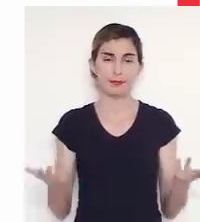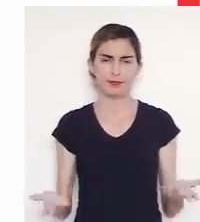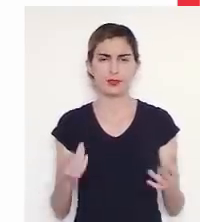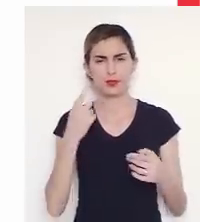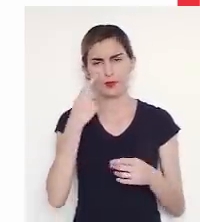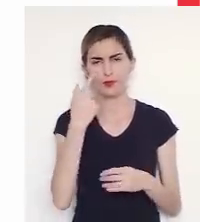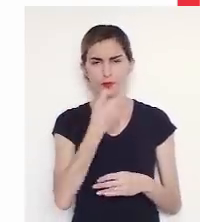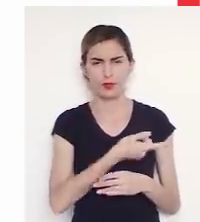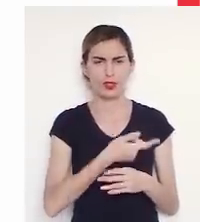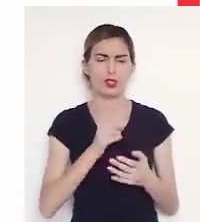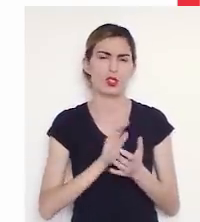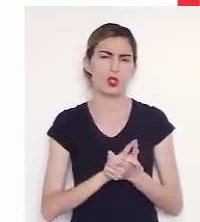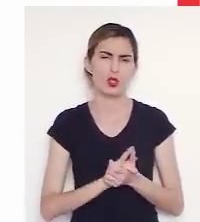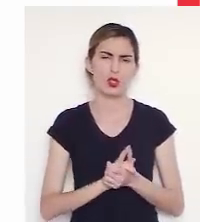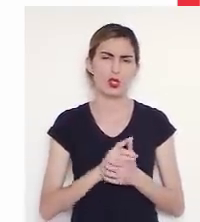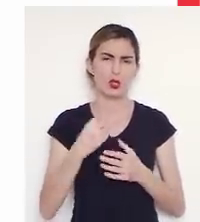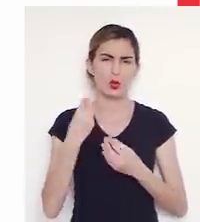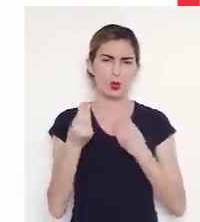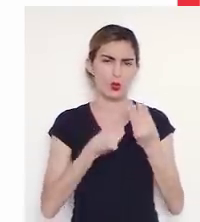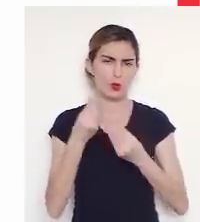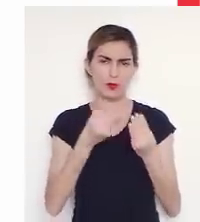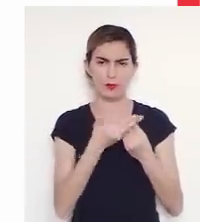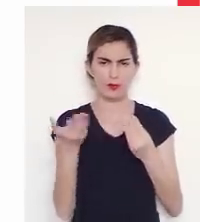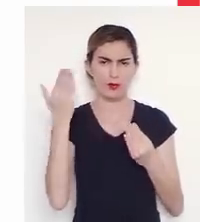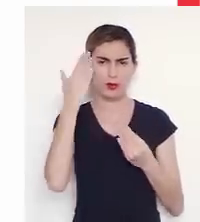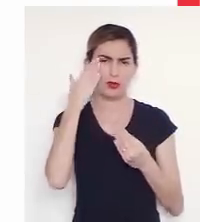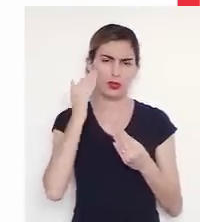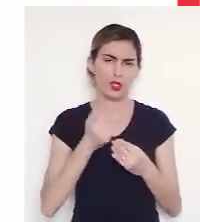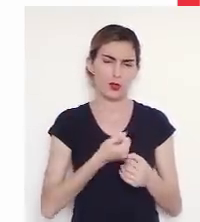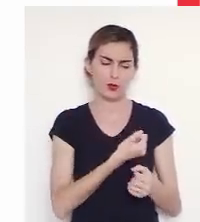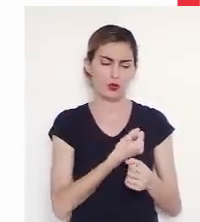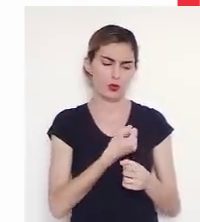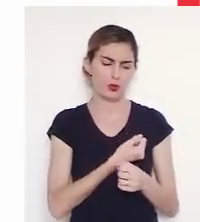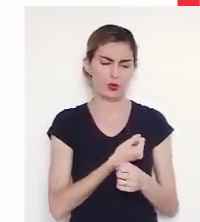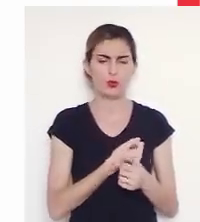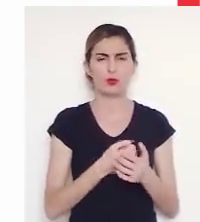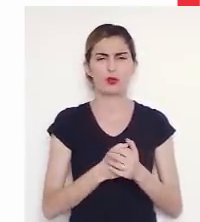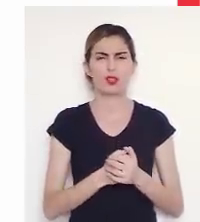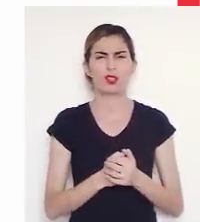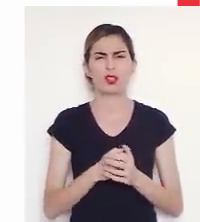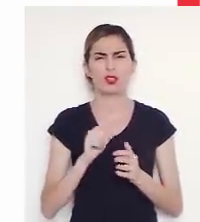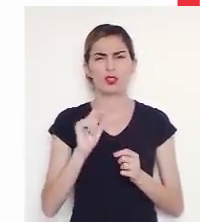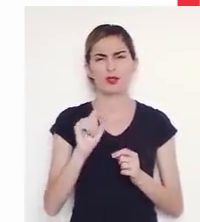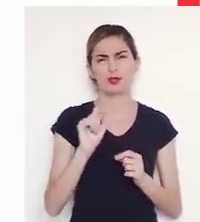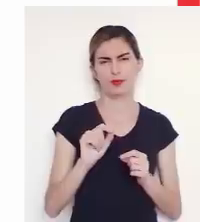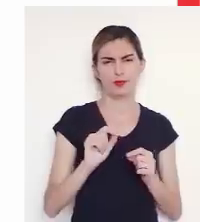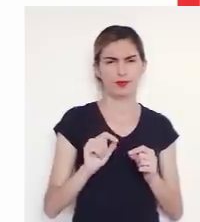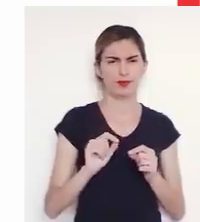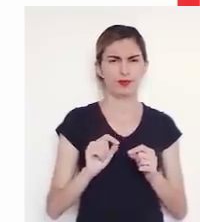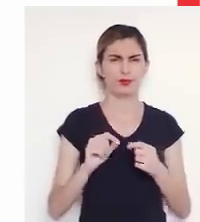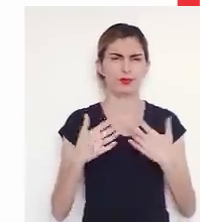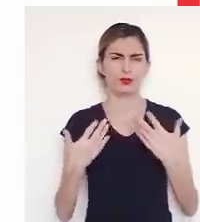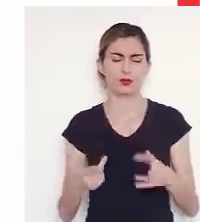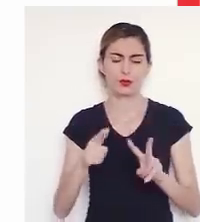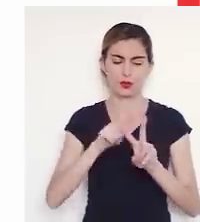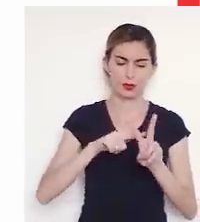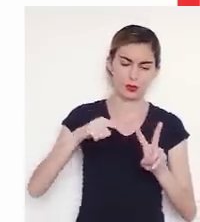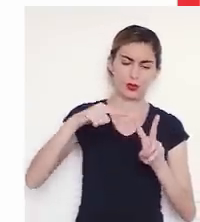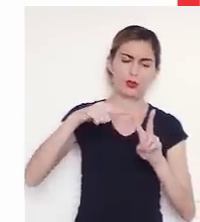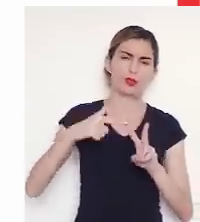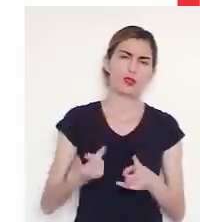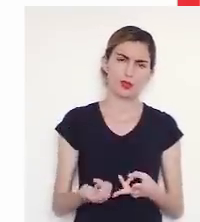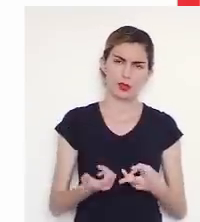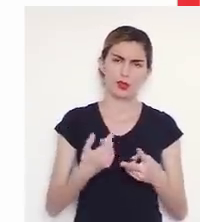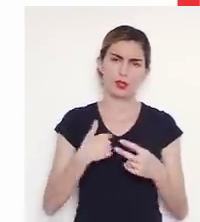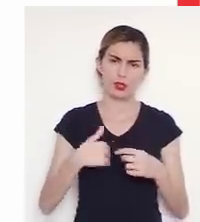Então, vamos um pouco de história aqui. Como você sabe, o número π ele é obtido justamente pela